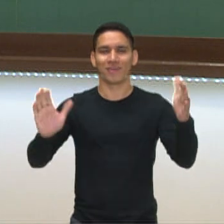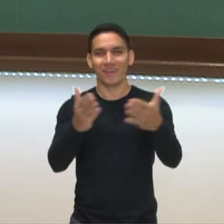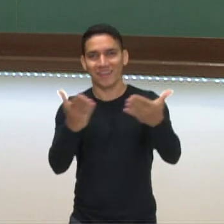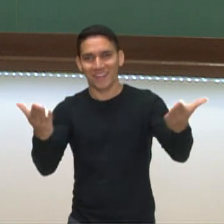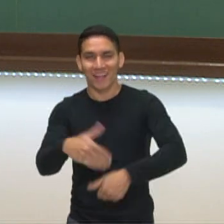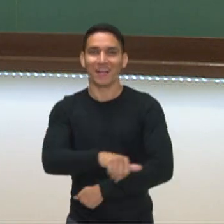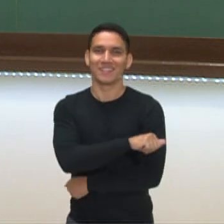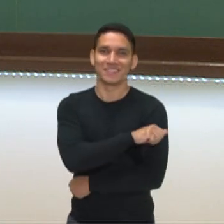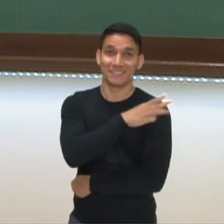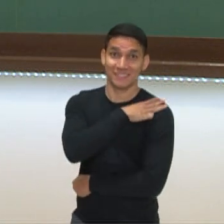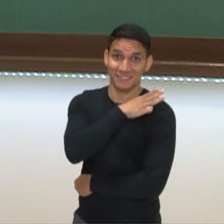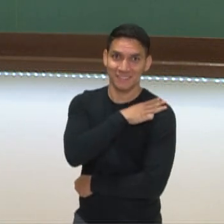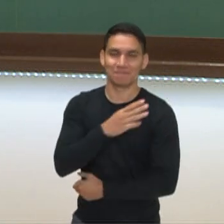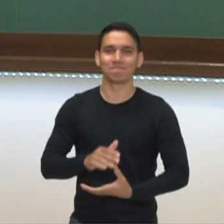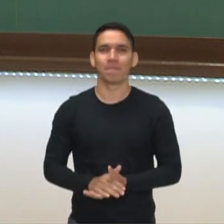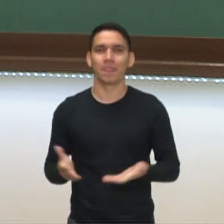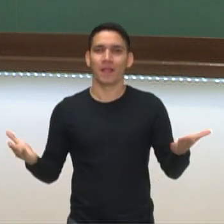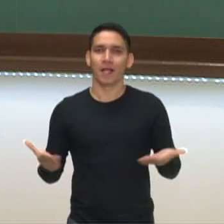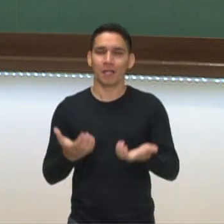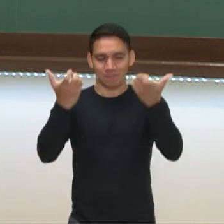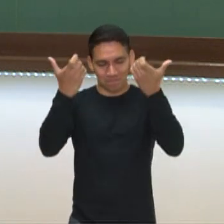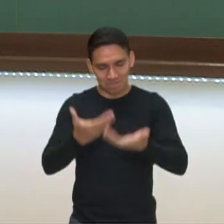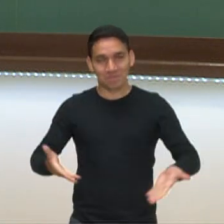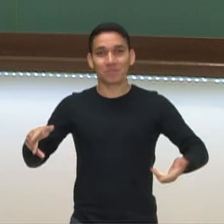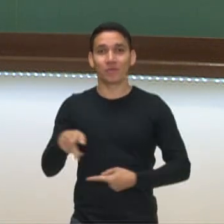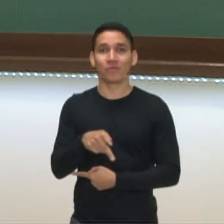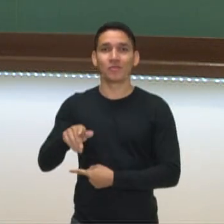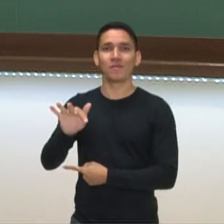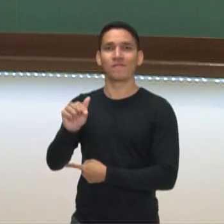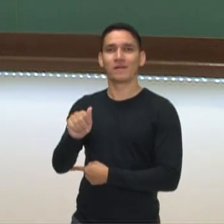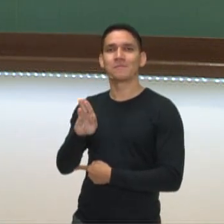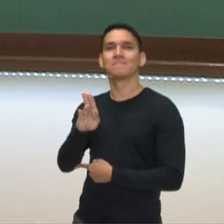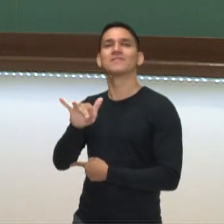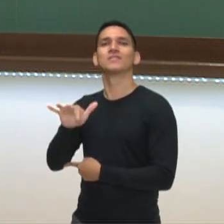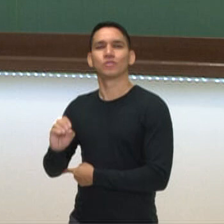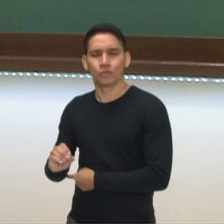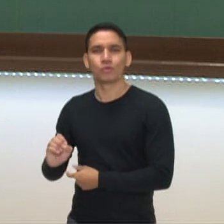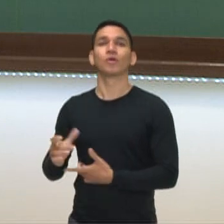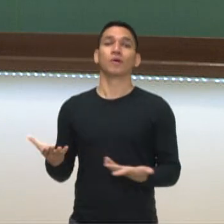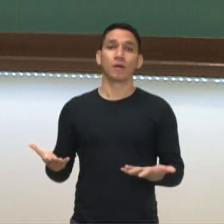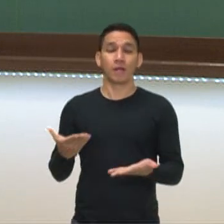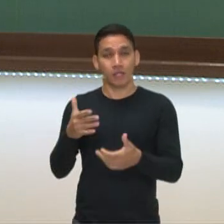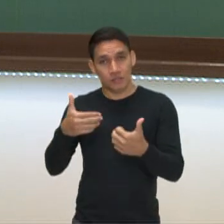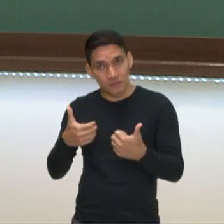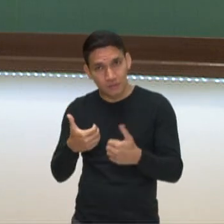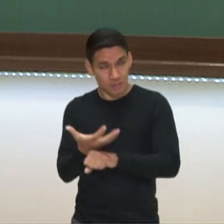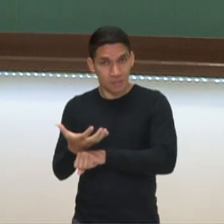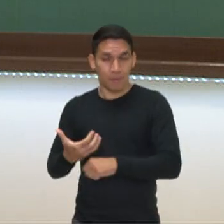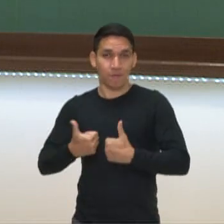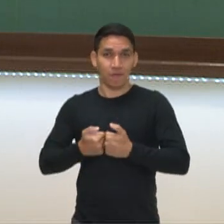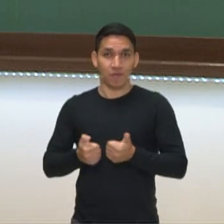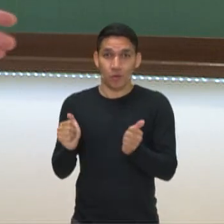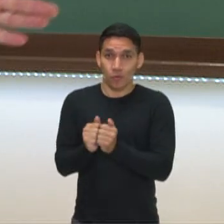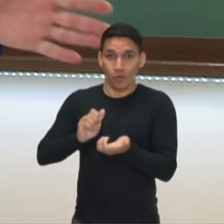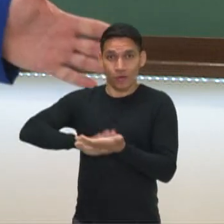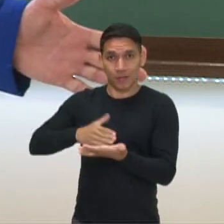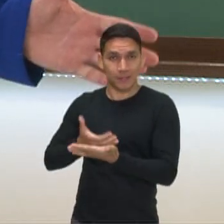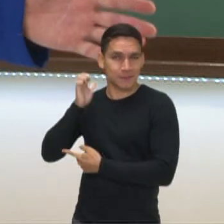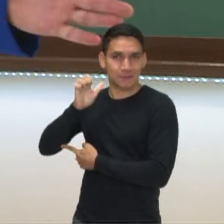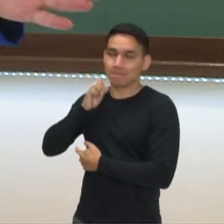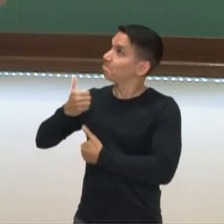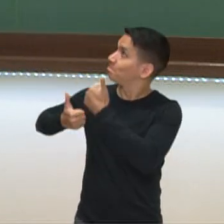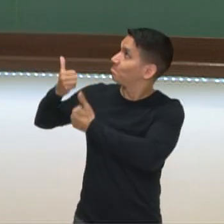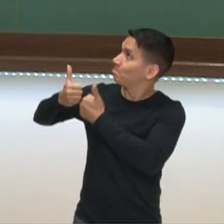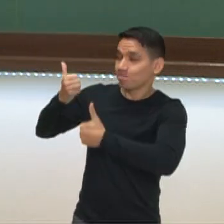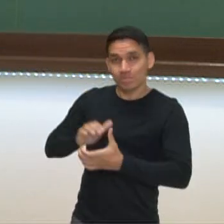Olá, estudantes da terceira série. Aqui quem vos fala é o professor Fábio Luiz de Souza, da disciplina de Física. Aqui ao meu lado o Ezion,